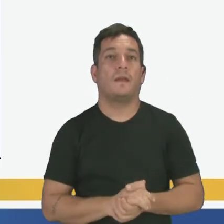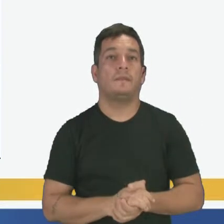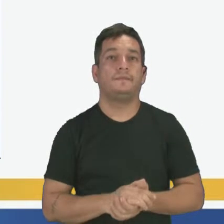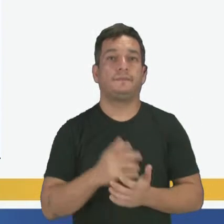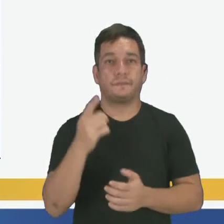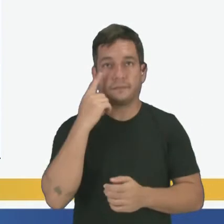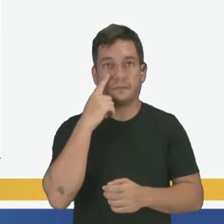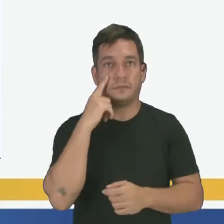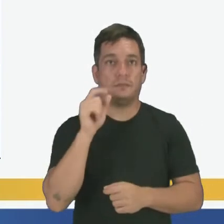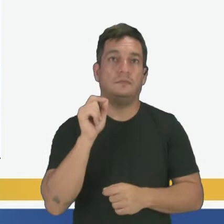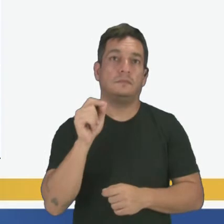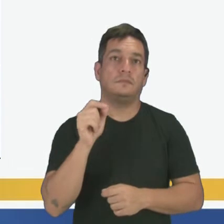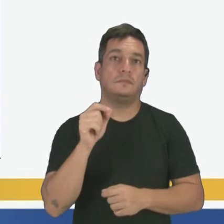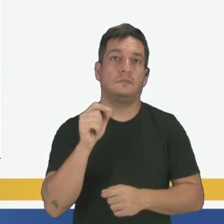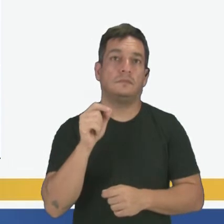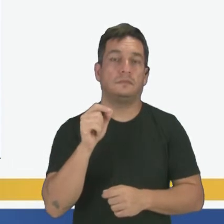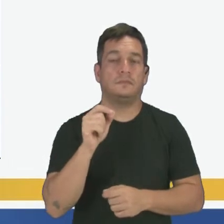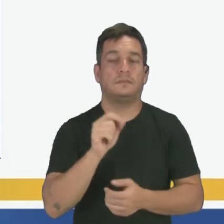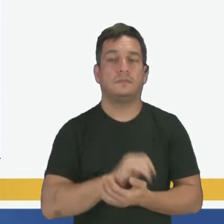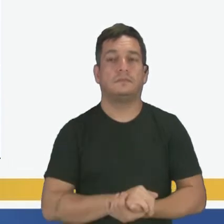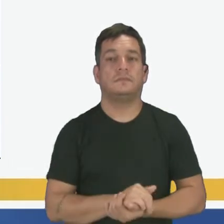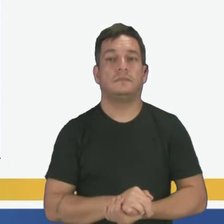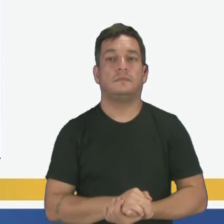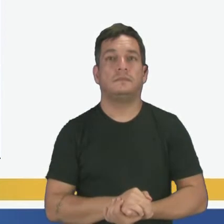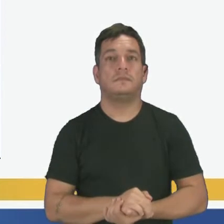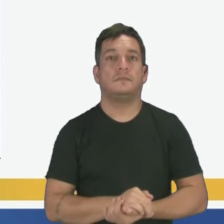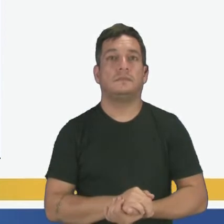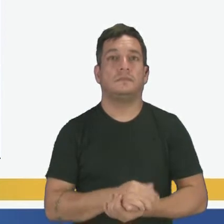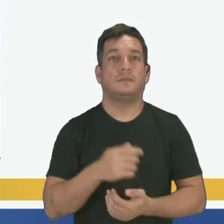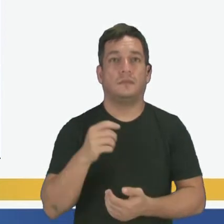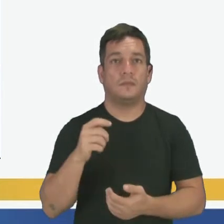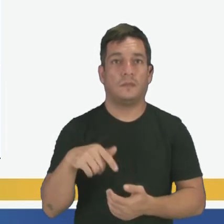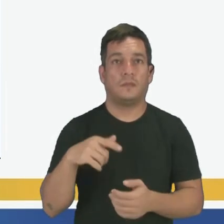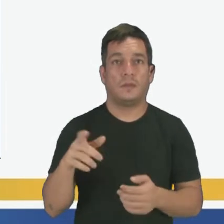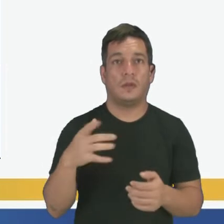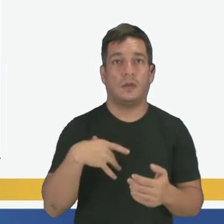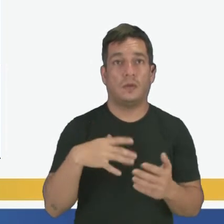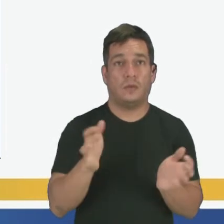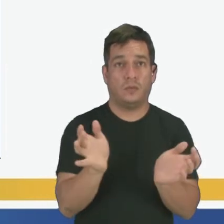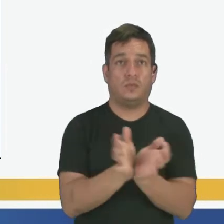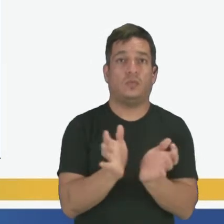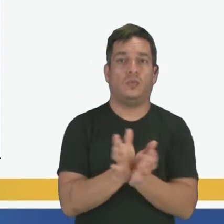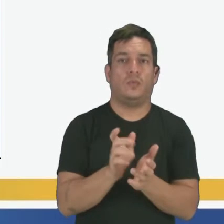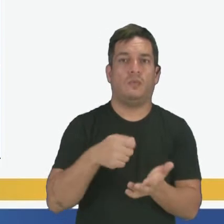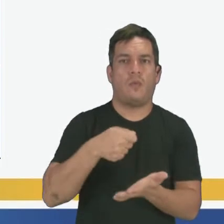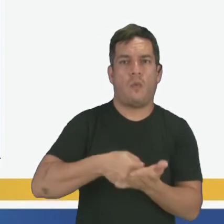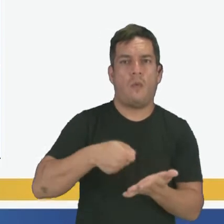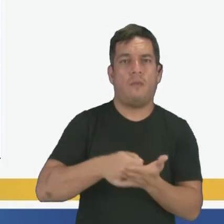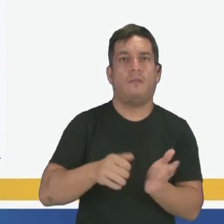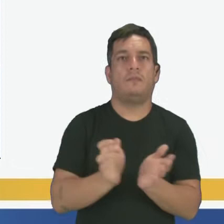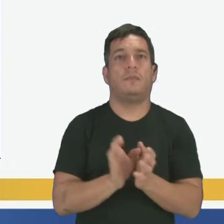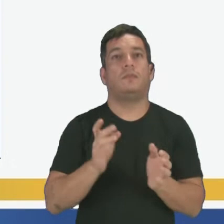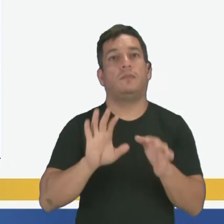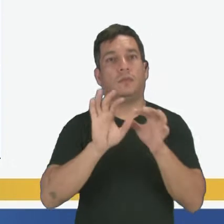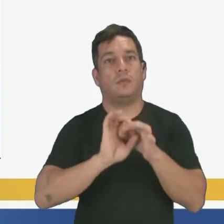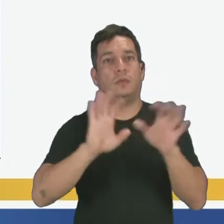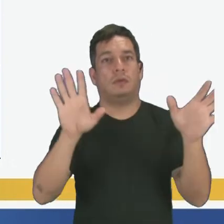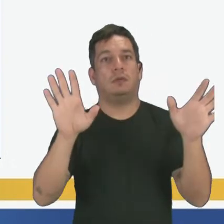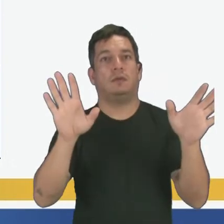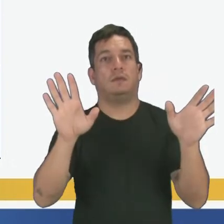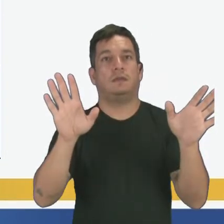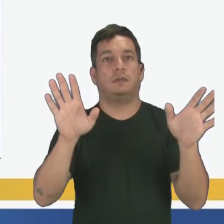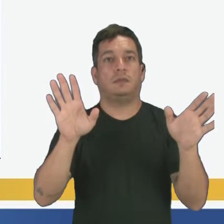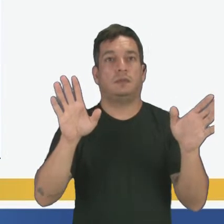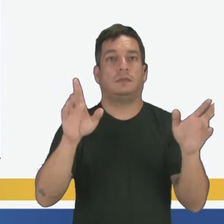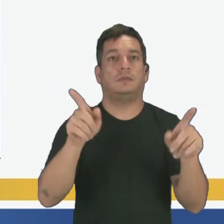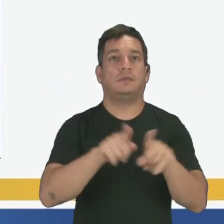ter assumida e defendida por um grupo, a qual, por livre opção,